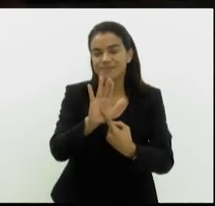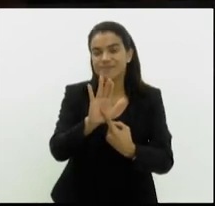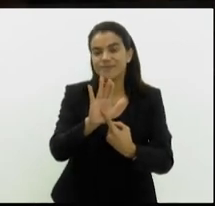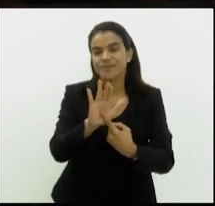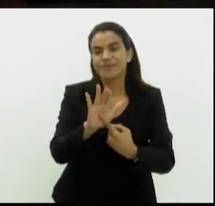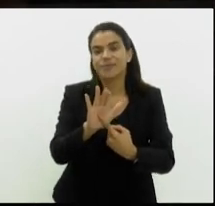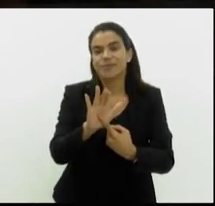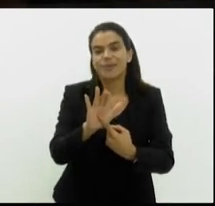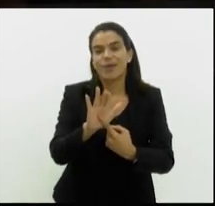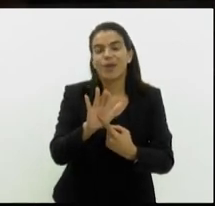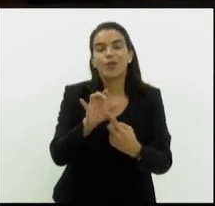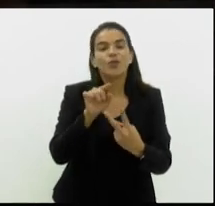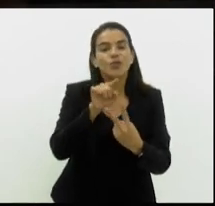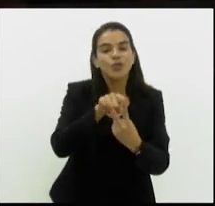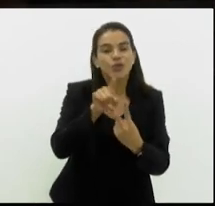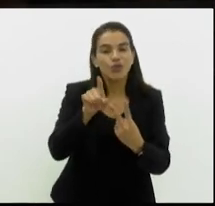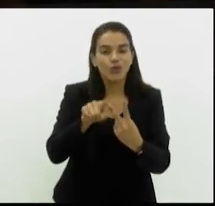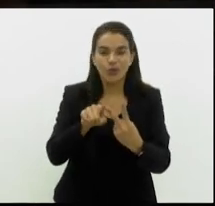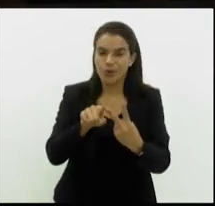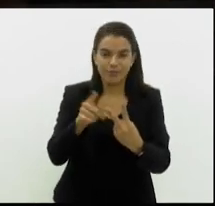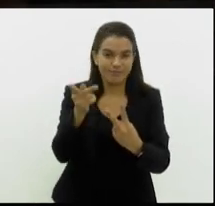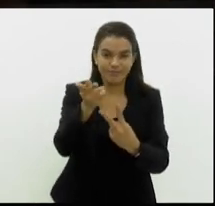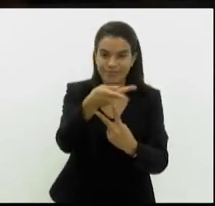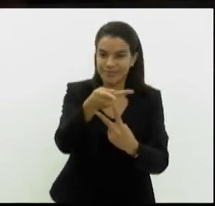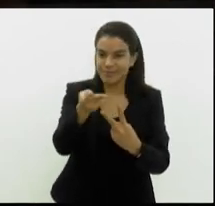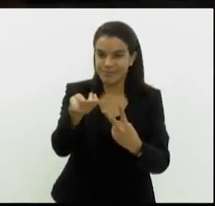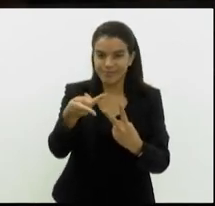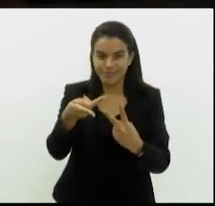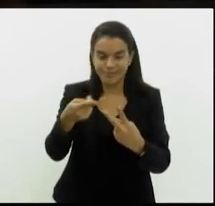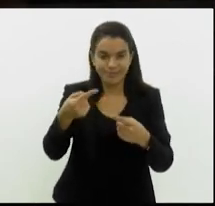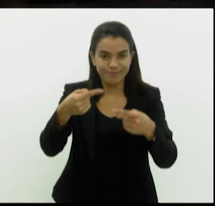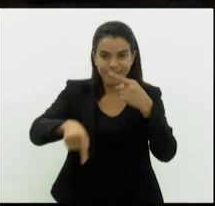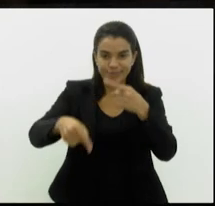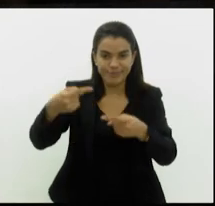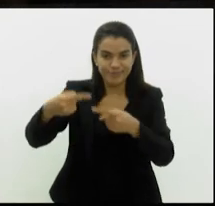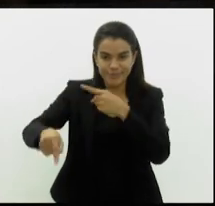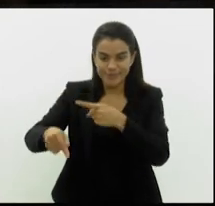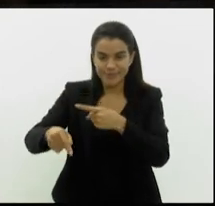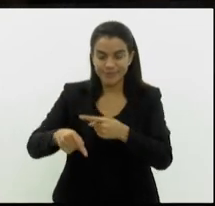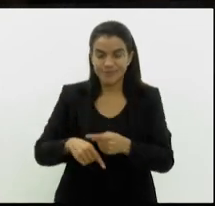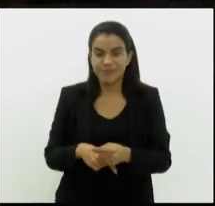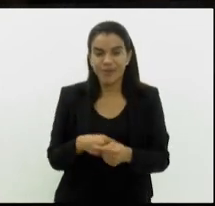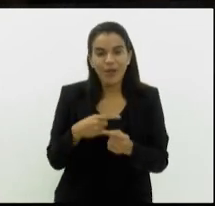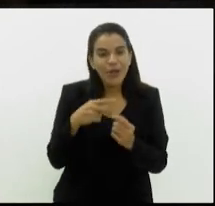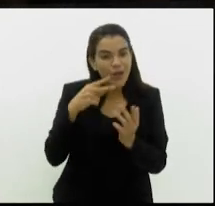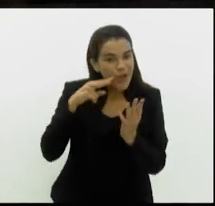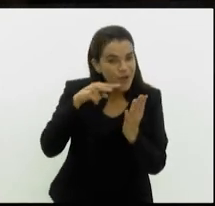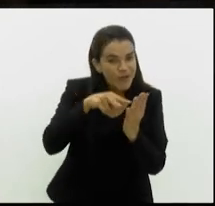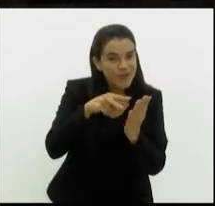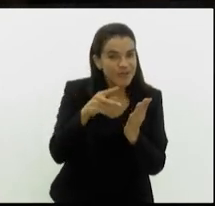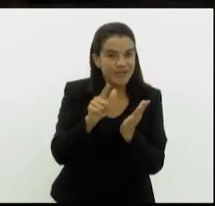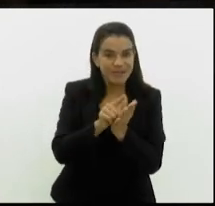duas contradições que eu li nos jornais